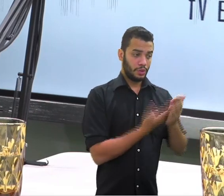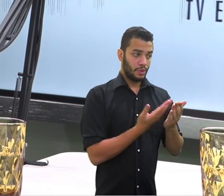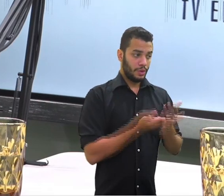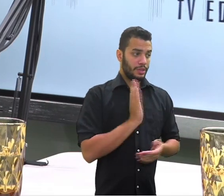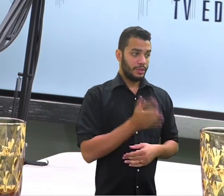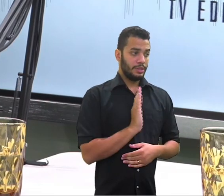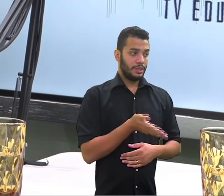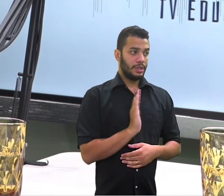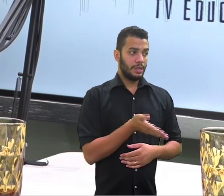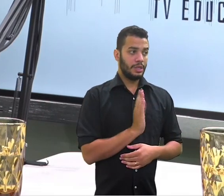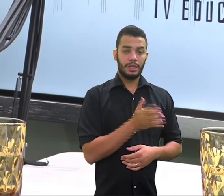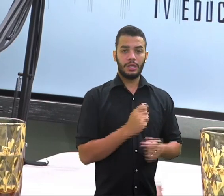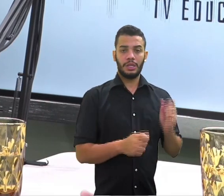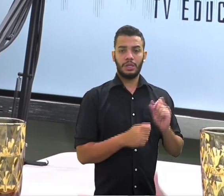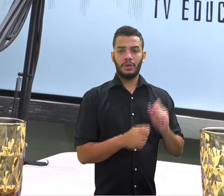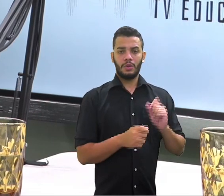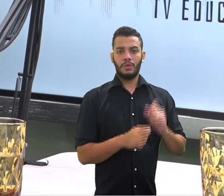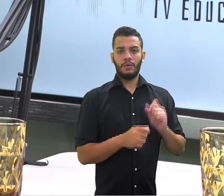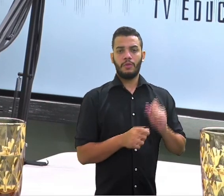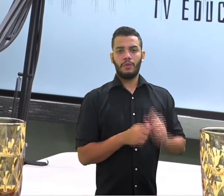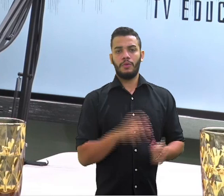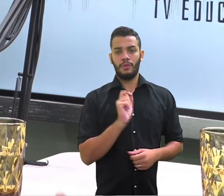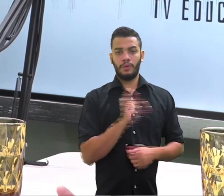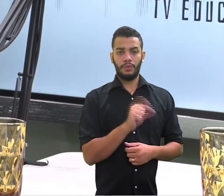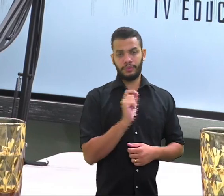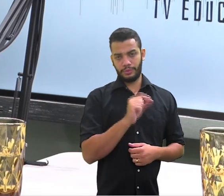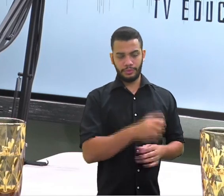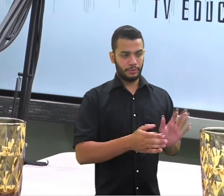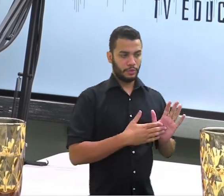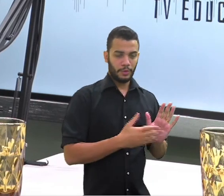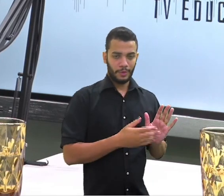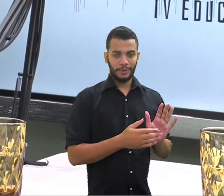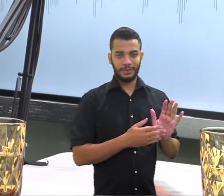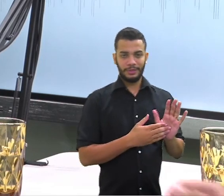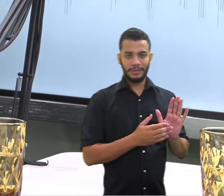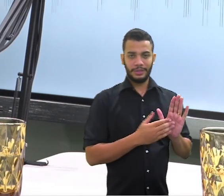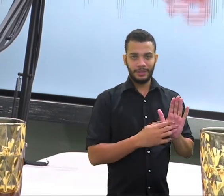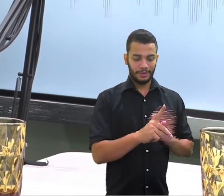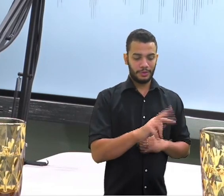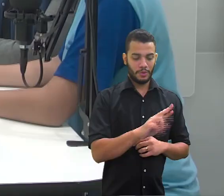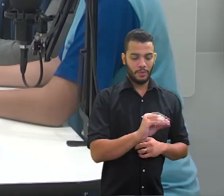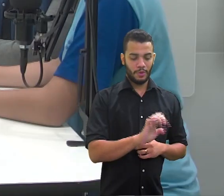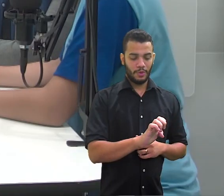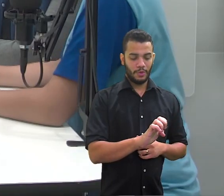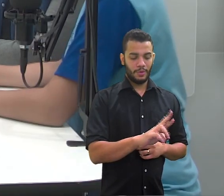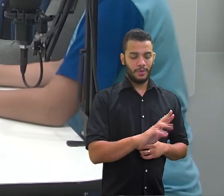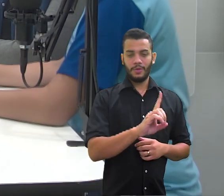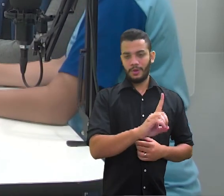Vila Isa, para estar solicitando que no próximo semestre a sua escola também seja contemplada com o PROERD. Que